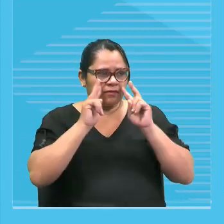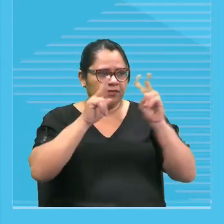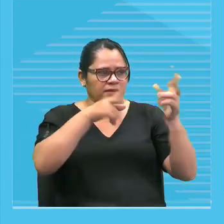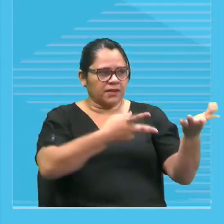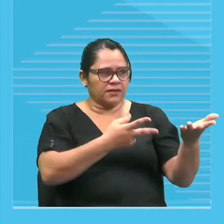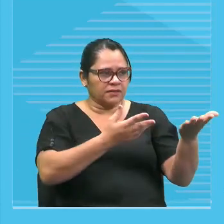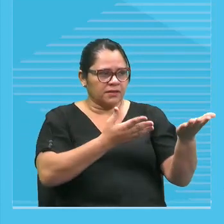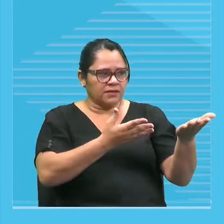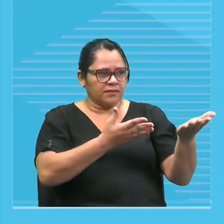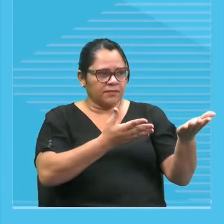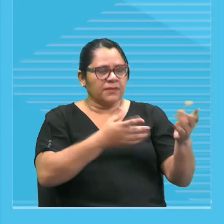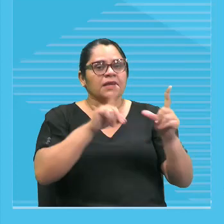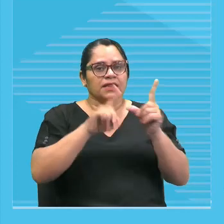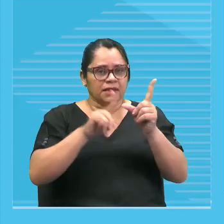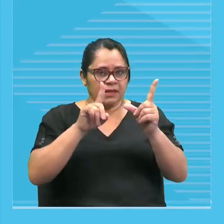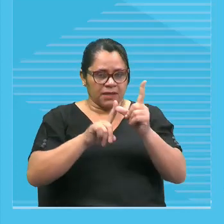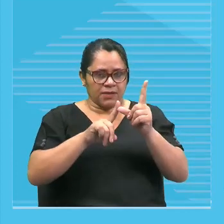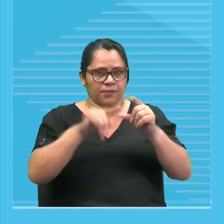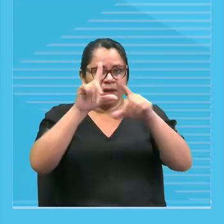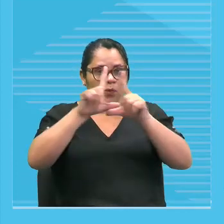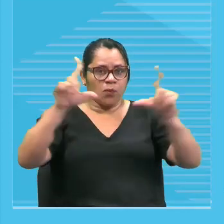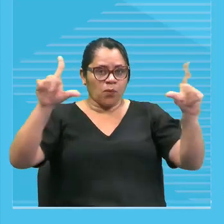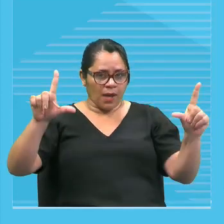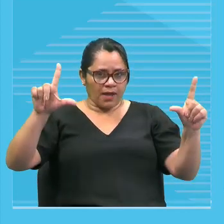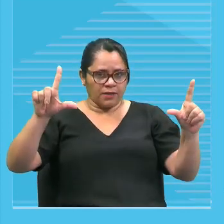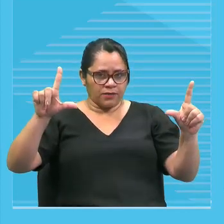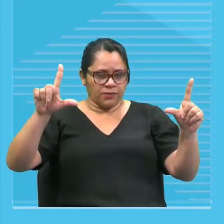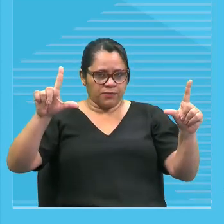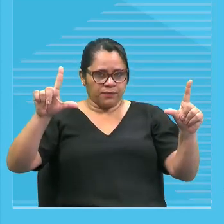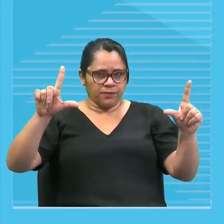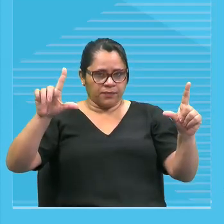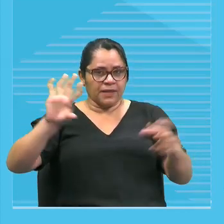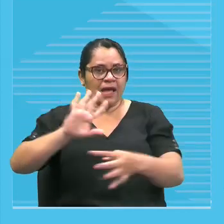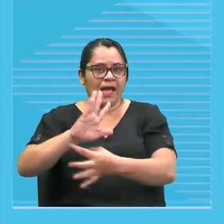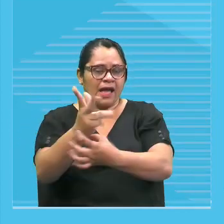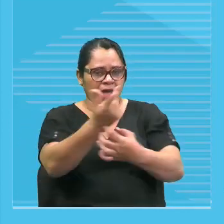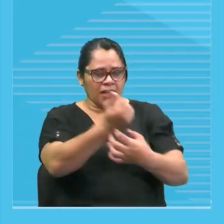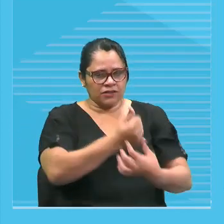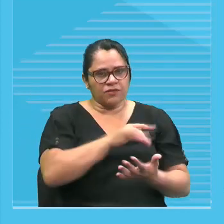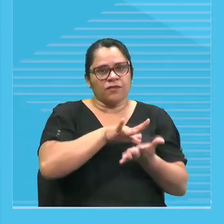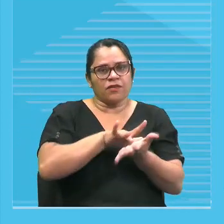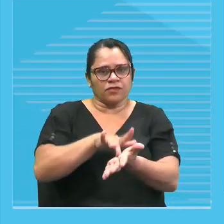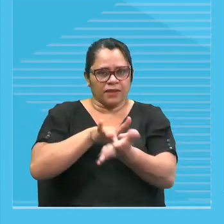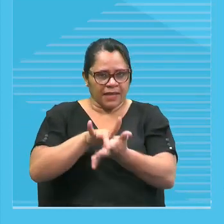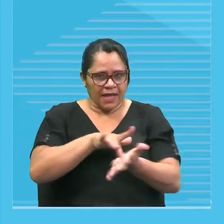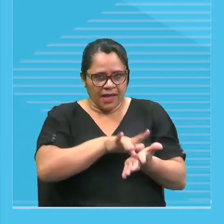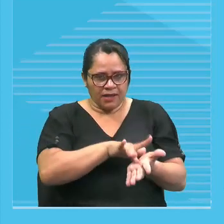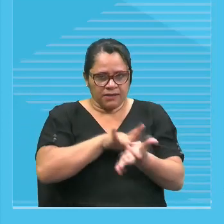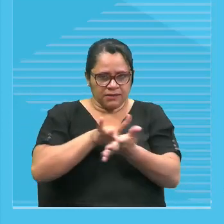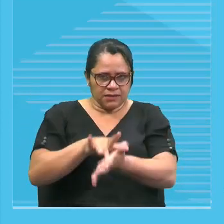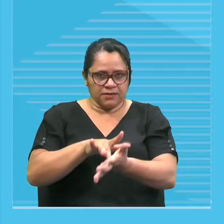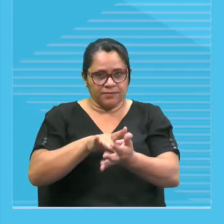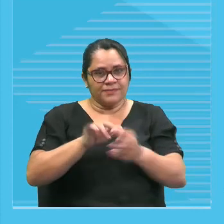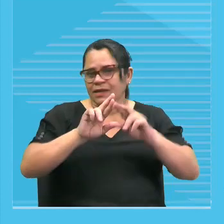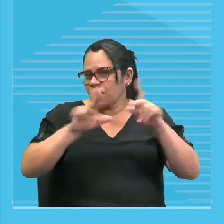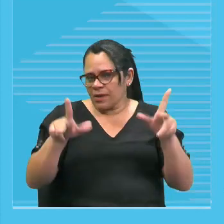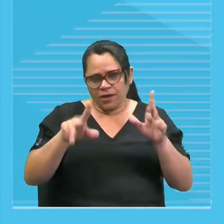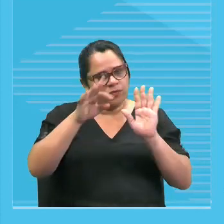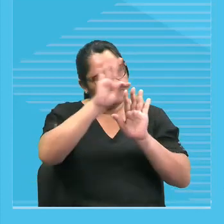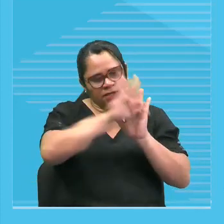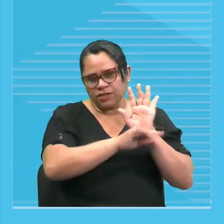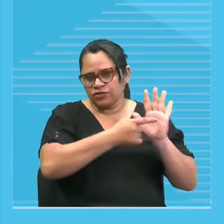a obra foi falsificada porque os espertos eram muito aplicados o texto não fala de falsificação de obra